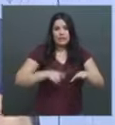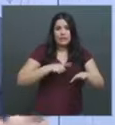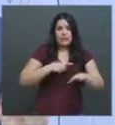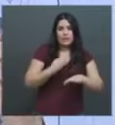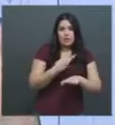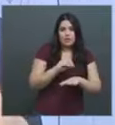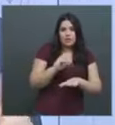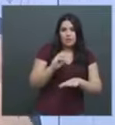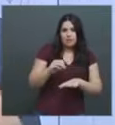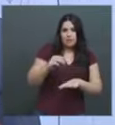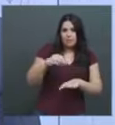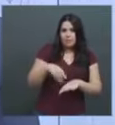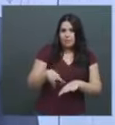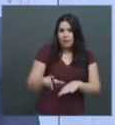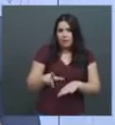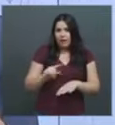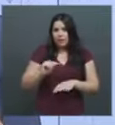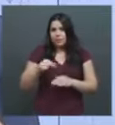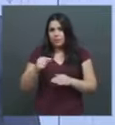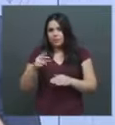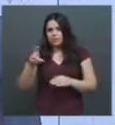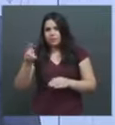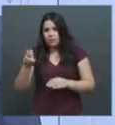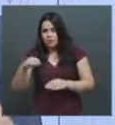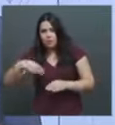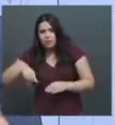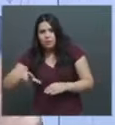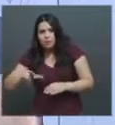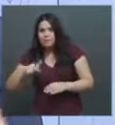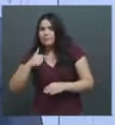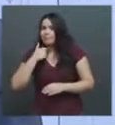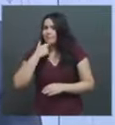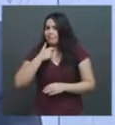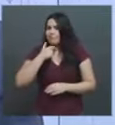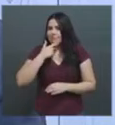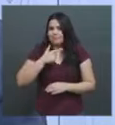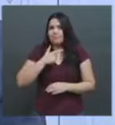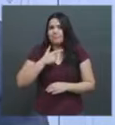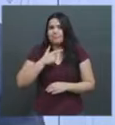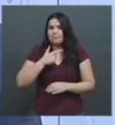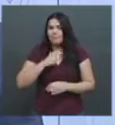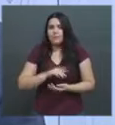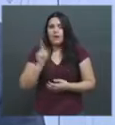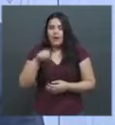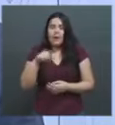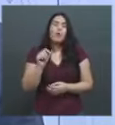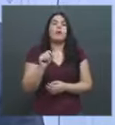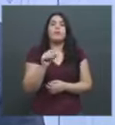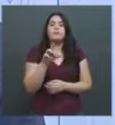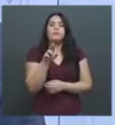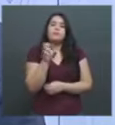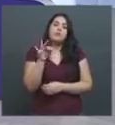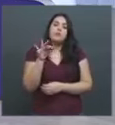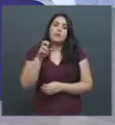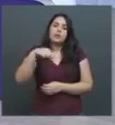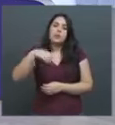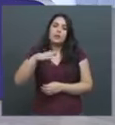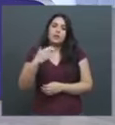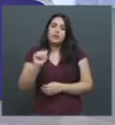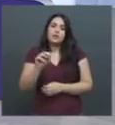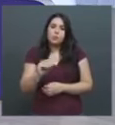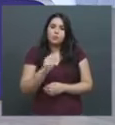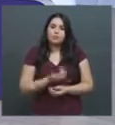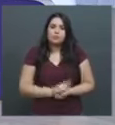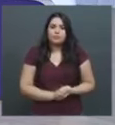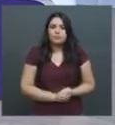daí a pouco mais 50 ml chega e ele não vai conseguindo esvaziar, então vai entrando no sistema de retenção urinária. Interessante.